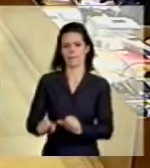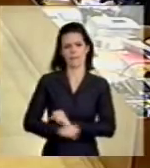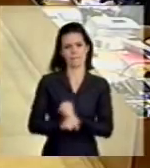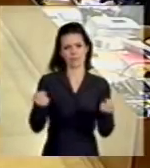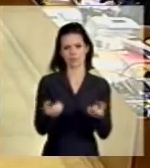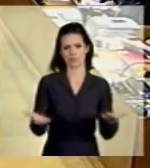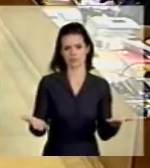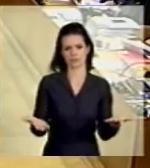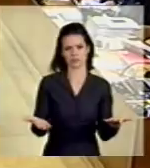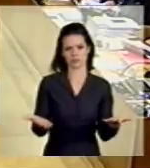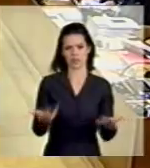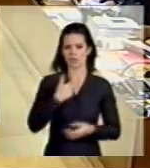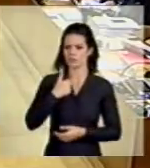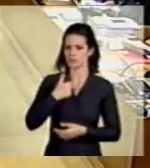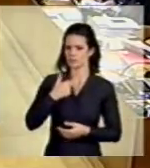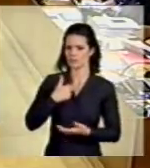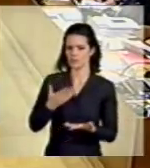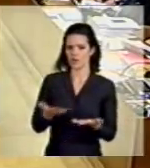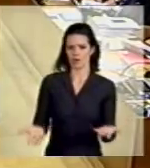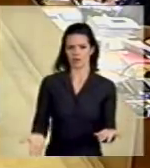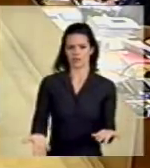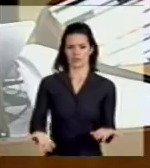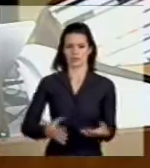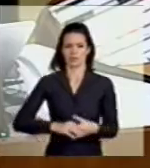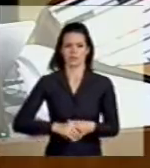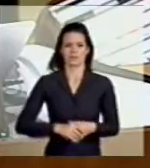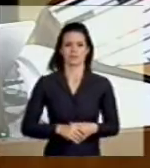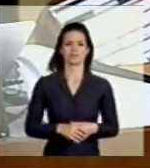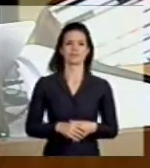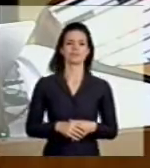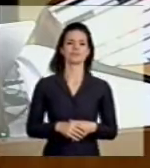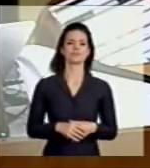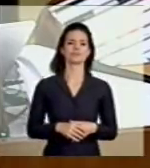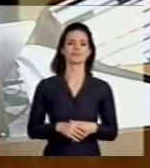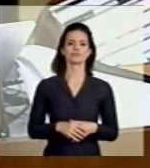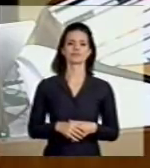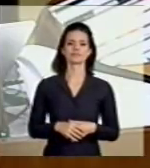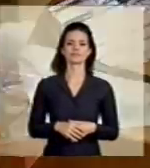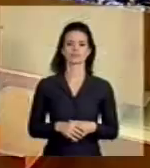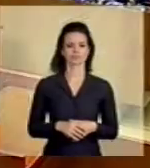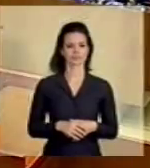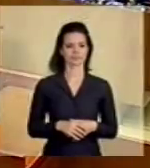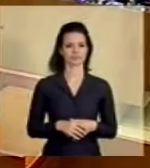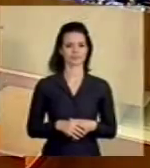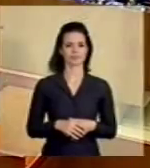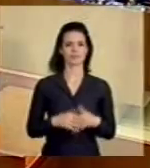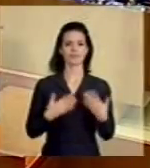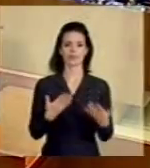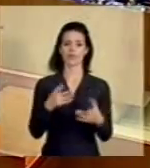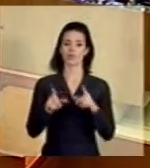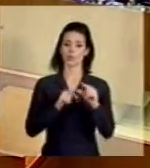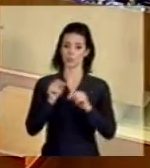tal determinação ao Poder Judiciário nas suas várias instâncias. Há uma cláusula abrindo a possibilidade de